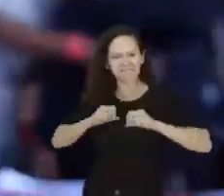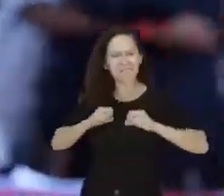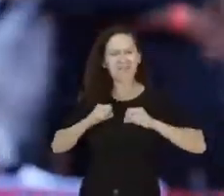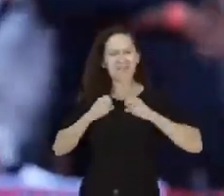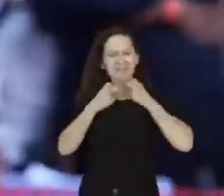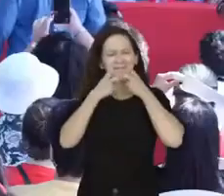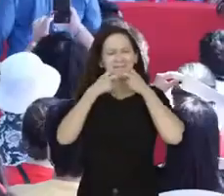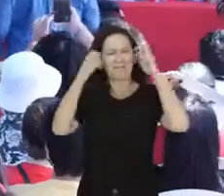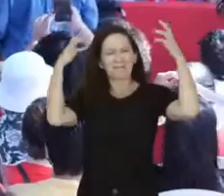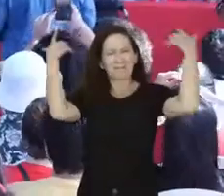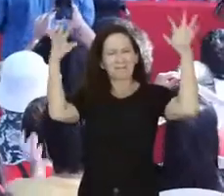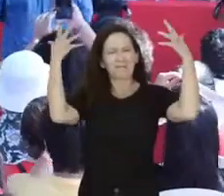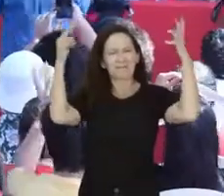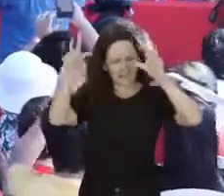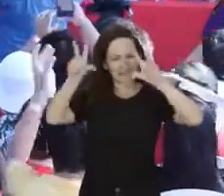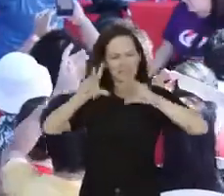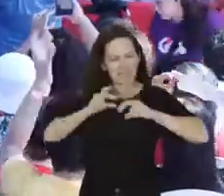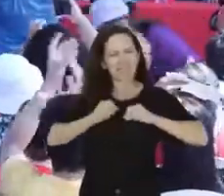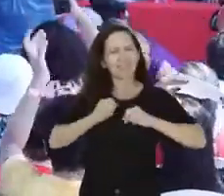pra essa mulher, gente.